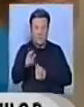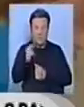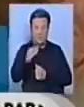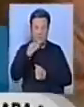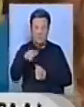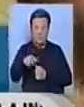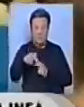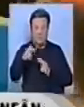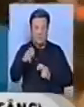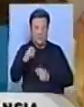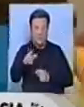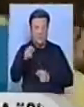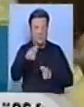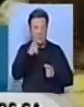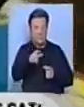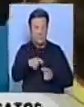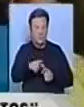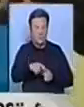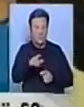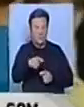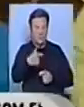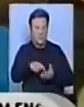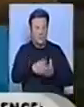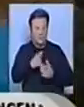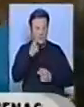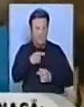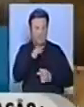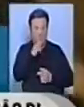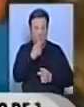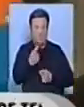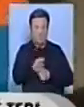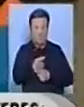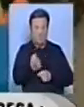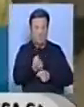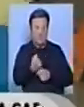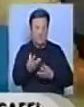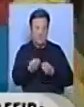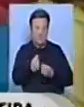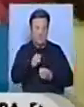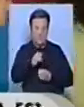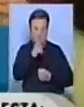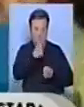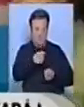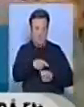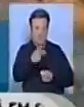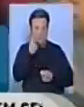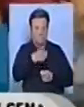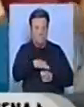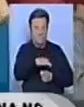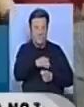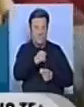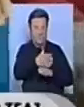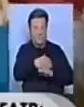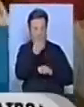Lima e até de utentes com necessidades especiais, desenvolver um conjunto de atividades nas nossas hortas, nos nossos viveiros, na parte da